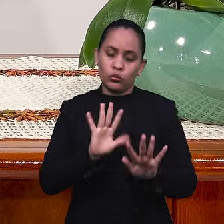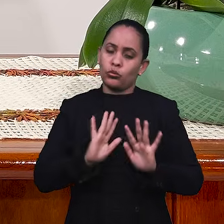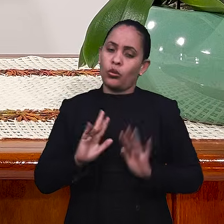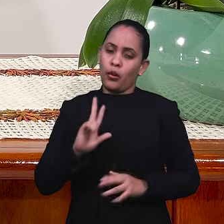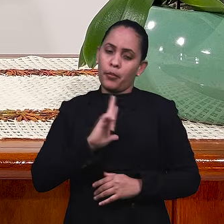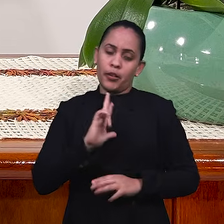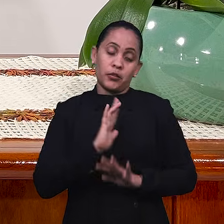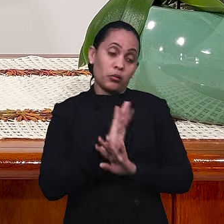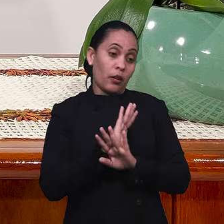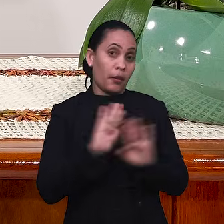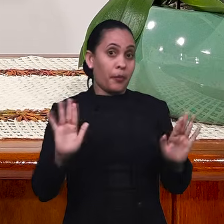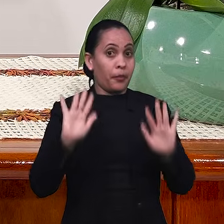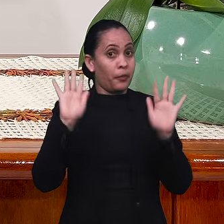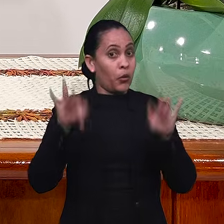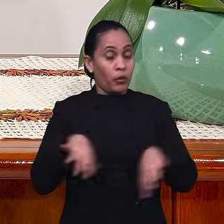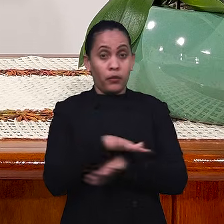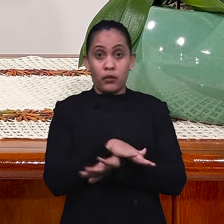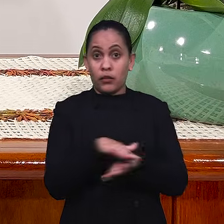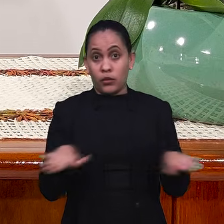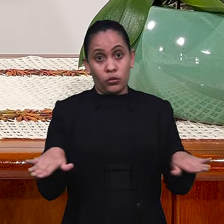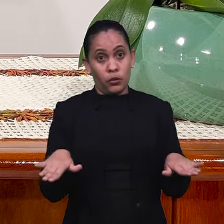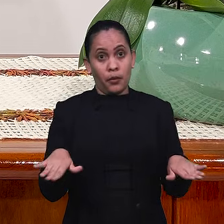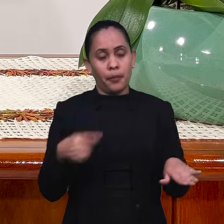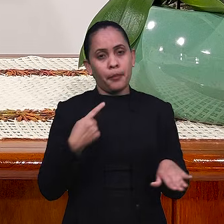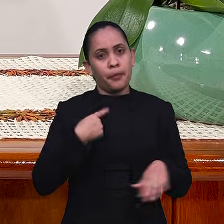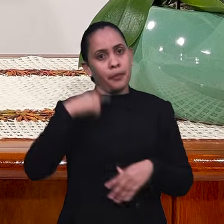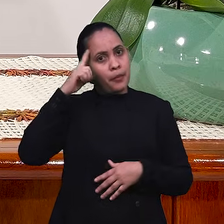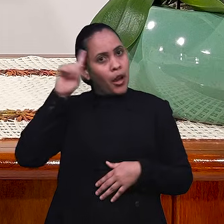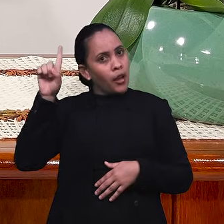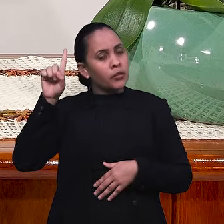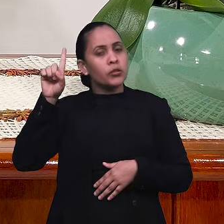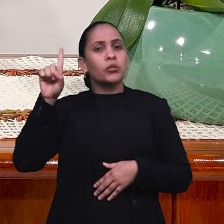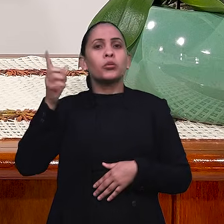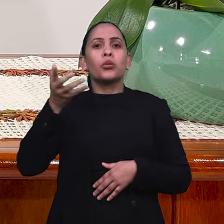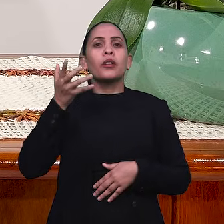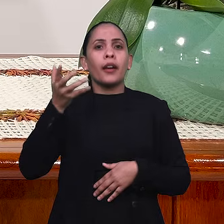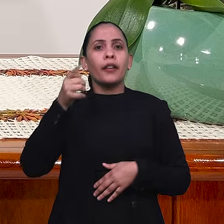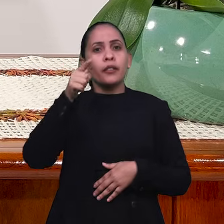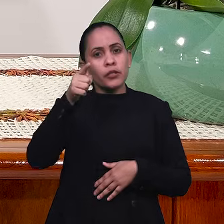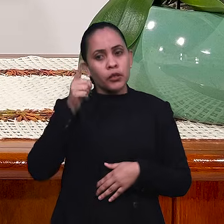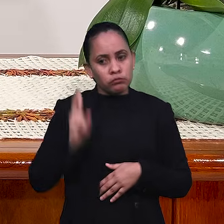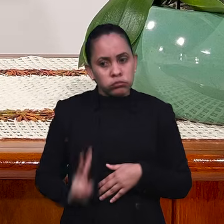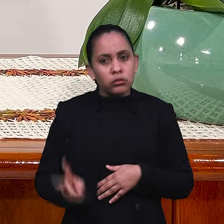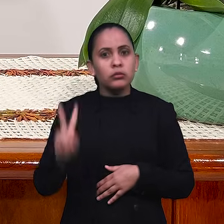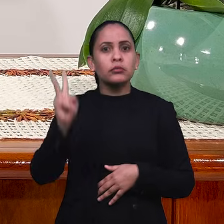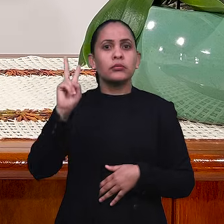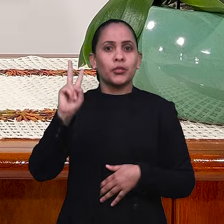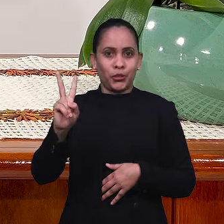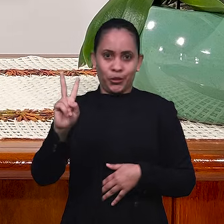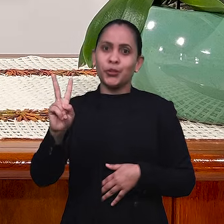isolada e fiquei por aí, mas não é isso que o Senhor tem para nós, nem para nenhum dos jovens desta obra.